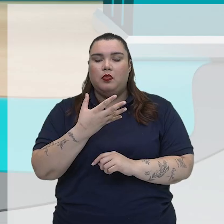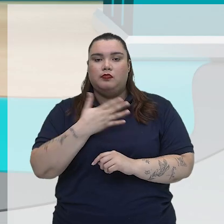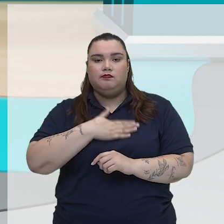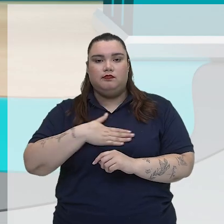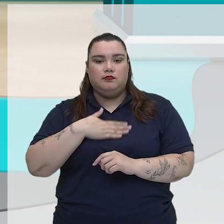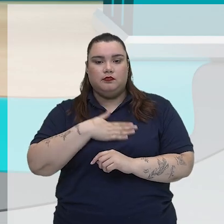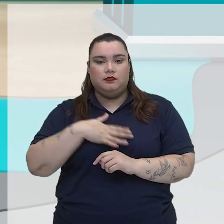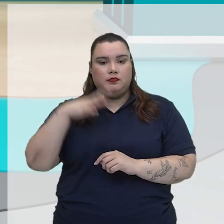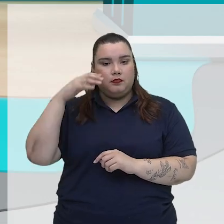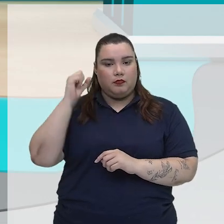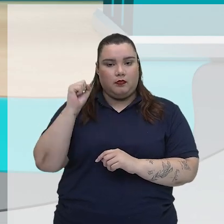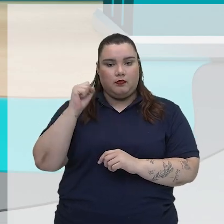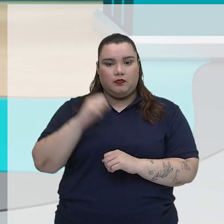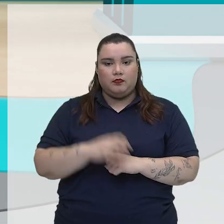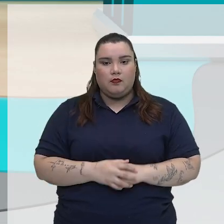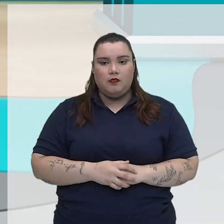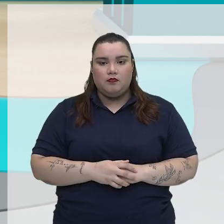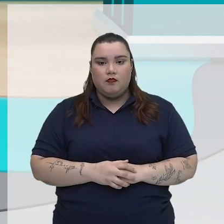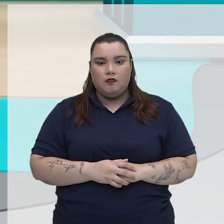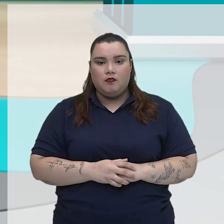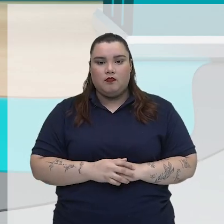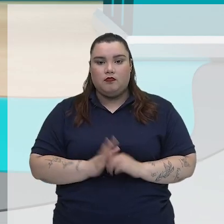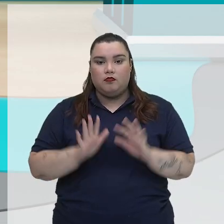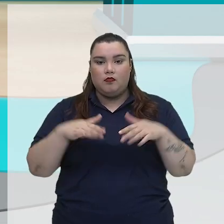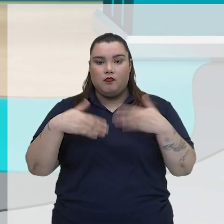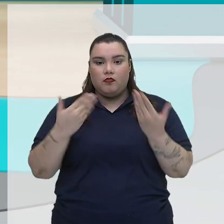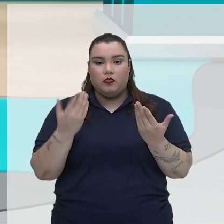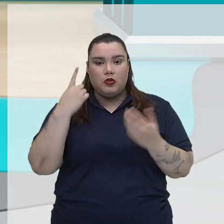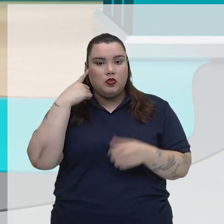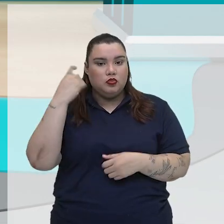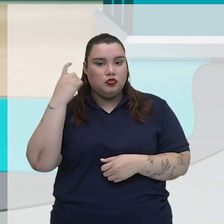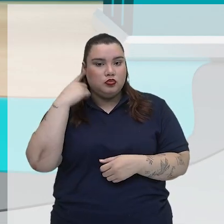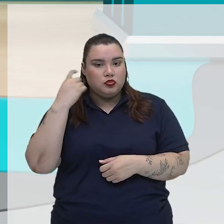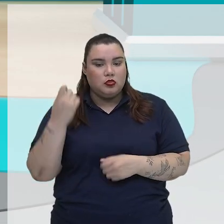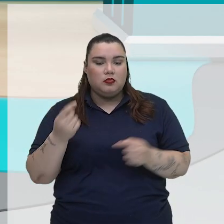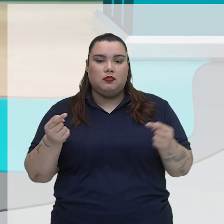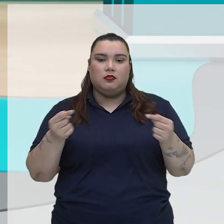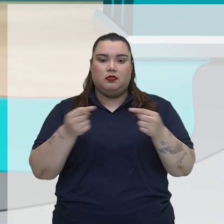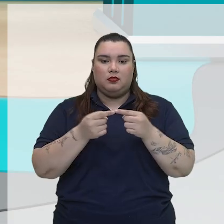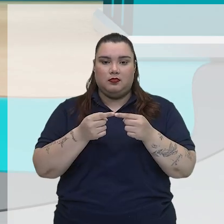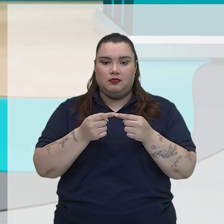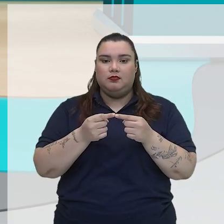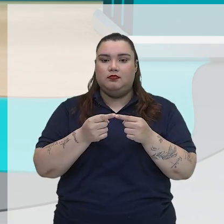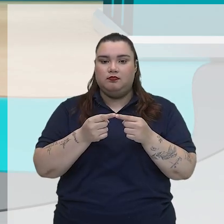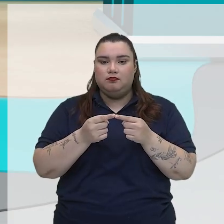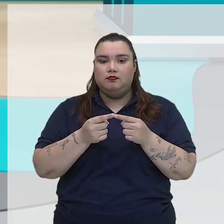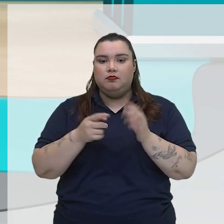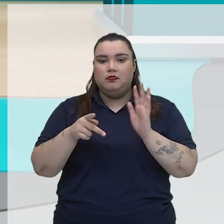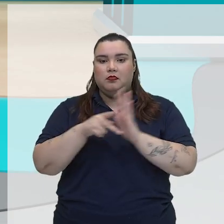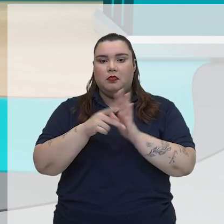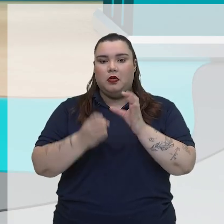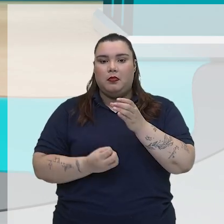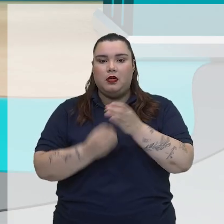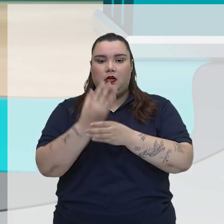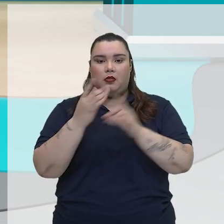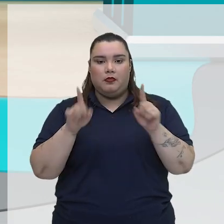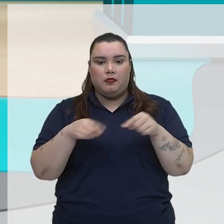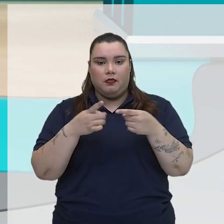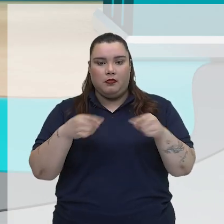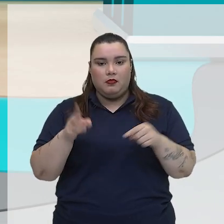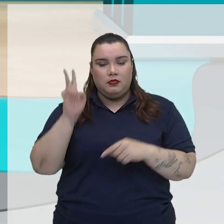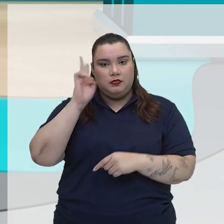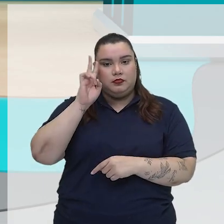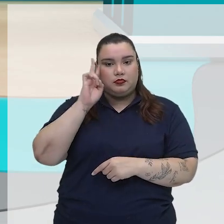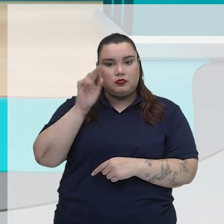agradável. Então, os sons são eles que fazem a composição de uma música. Vamos